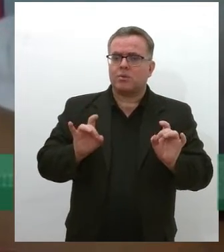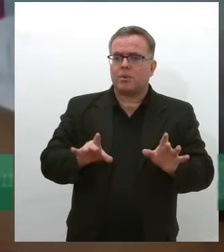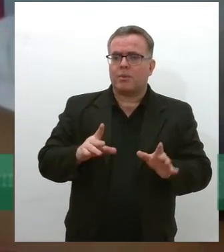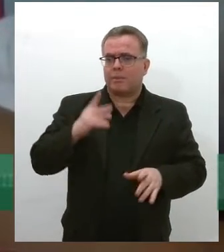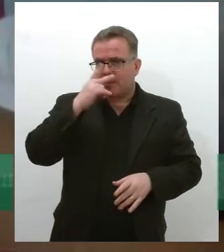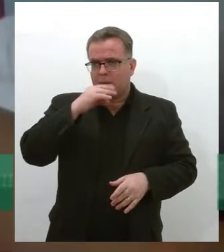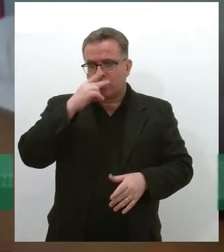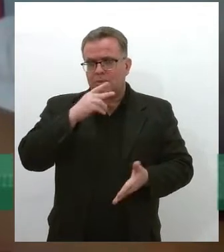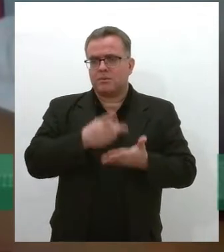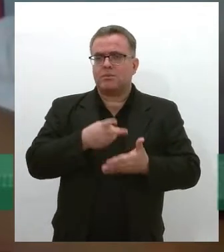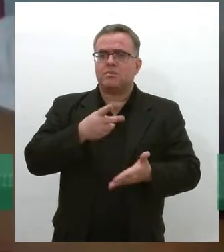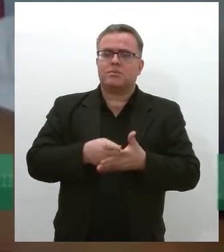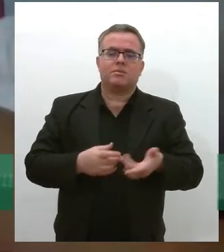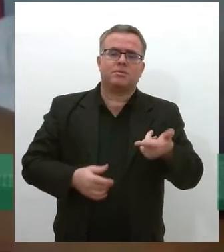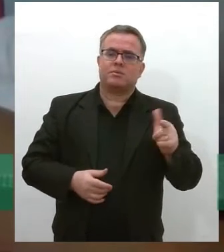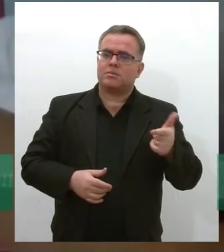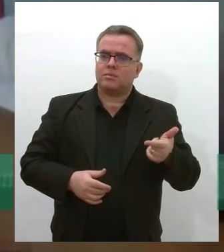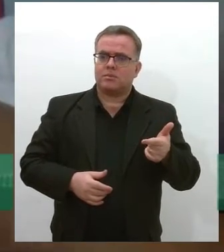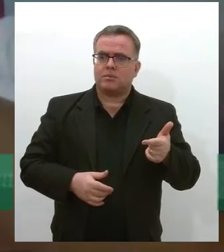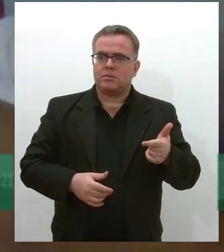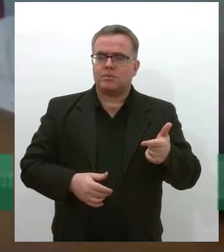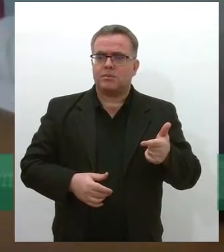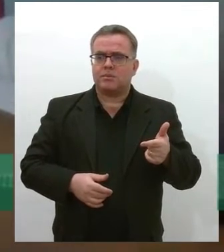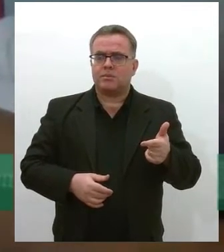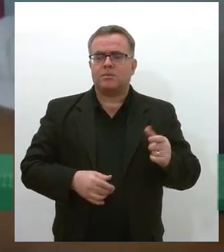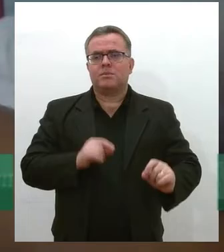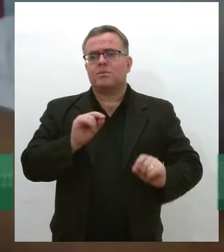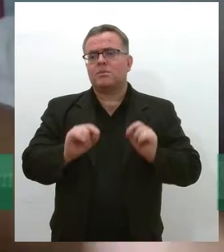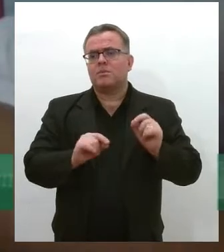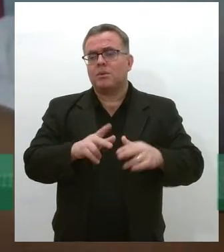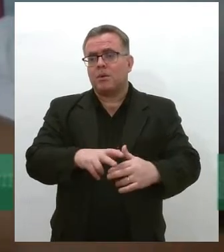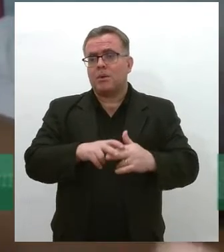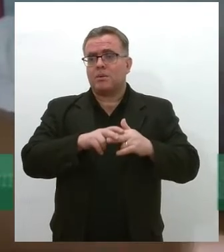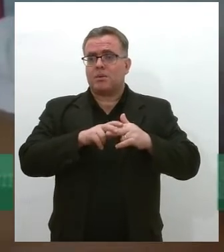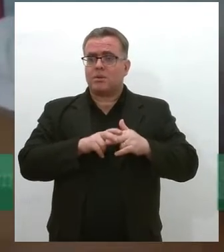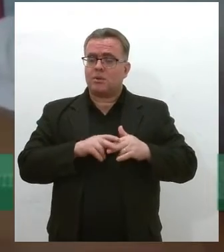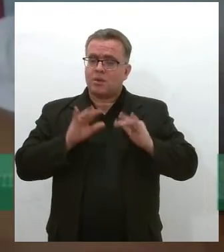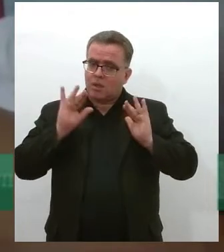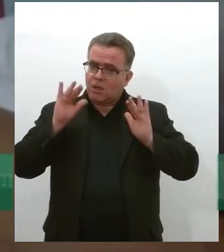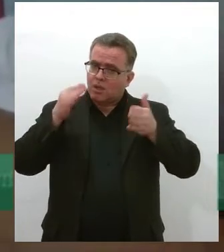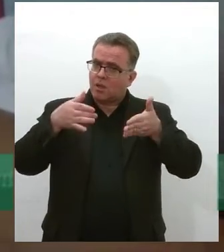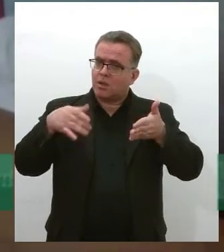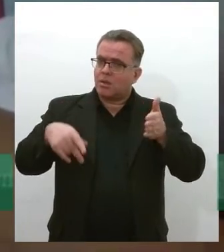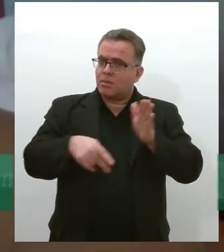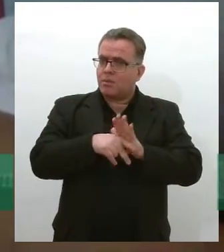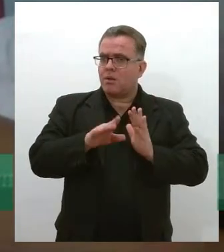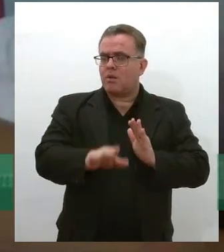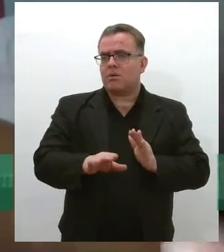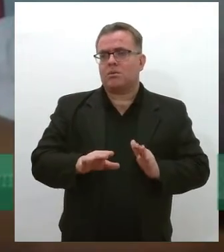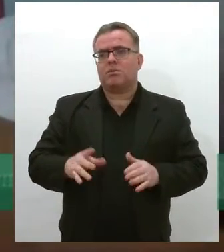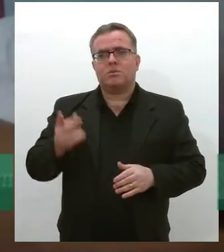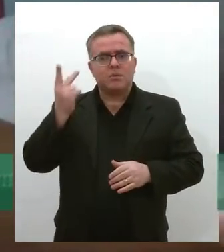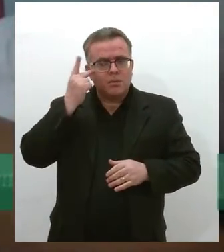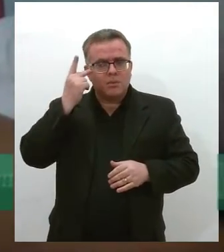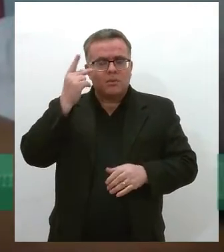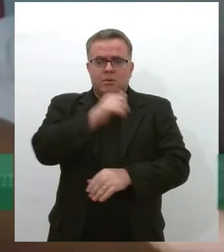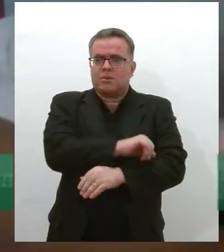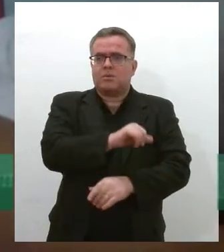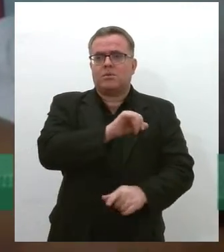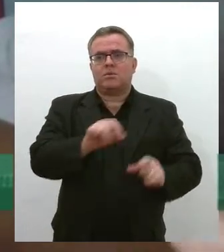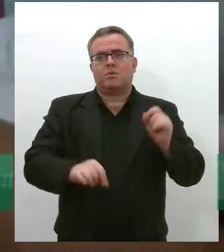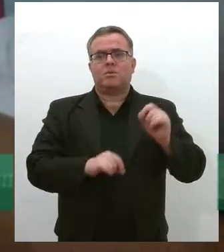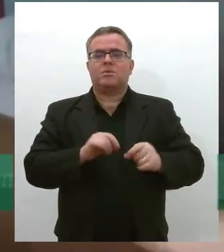não se faz a partir do que exclusivamente São Paulo e Rio de Janeiro determinam,